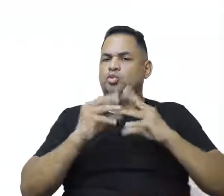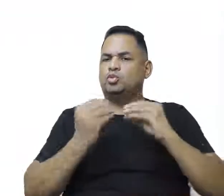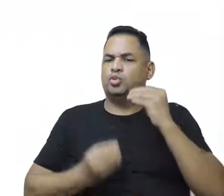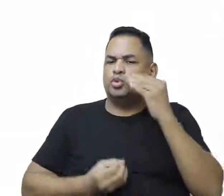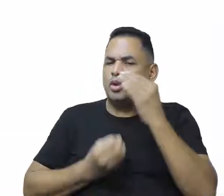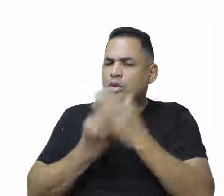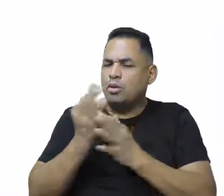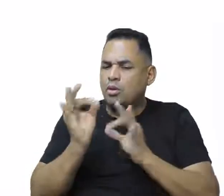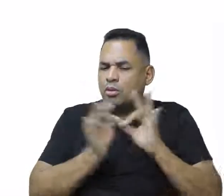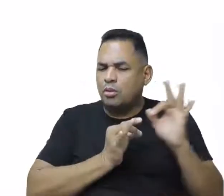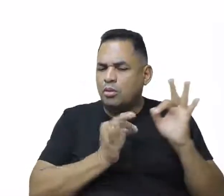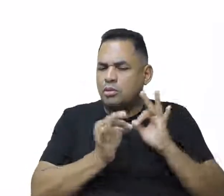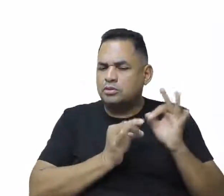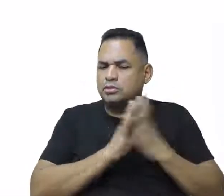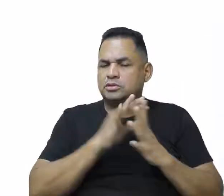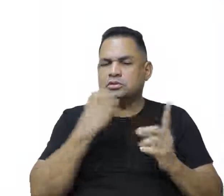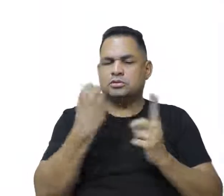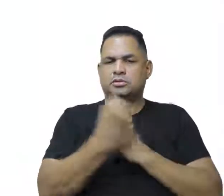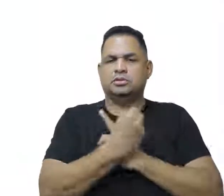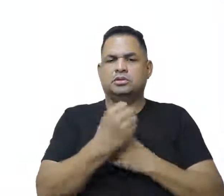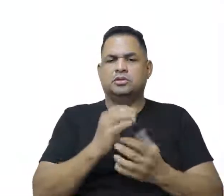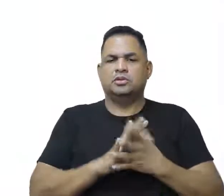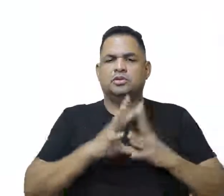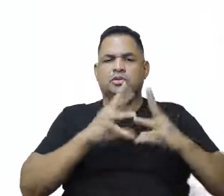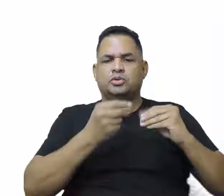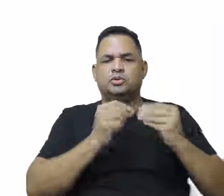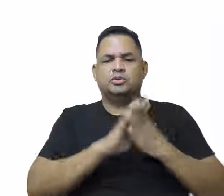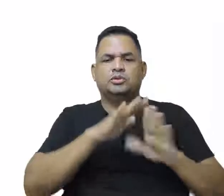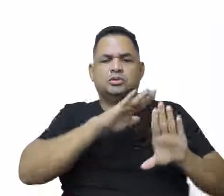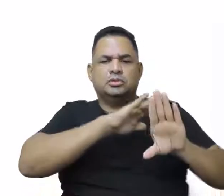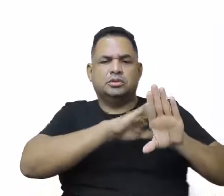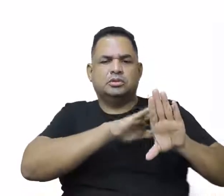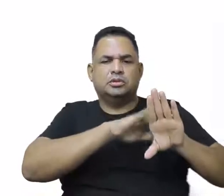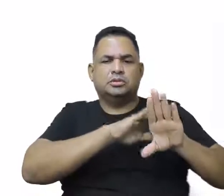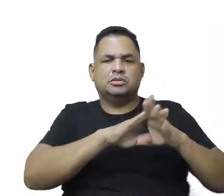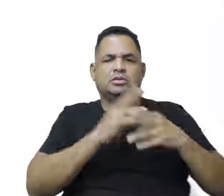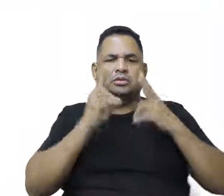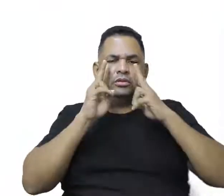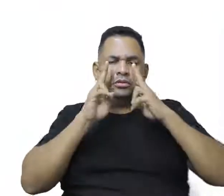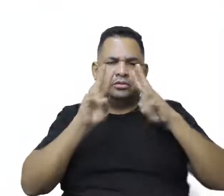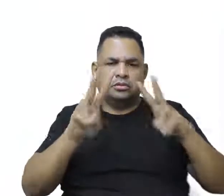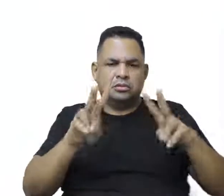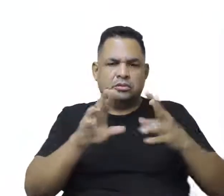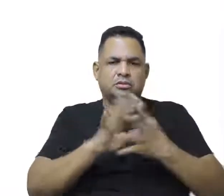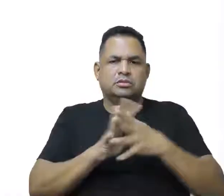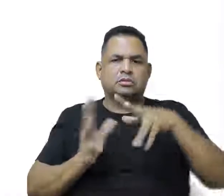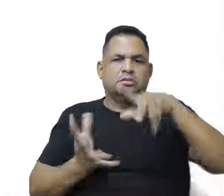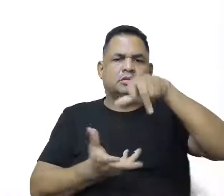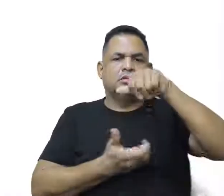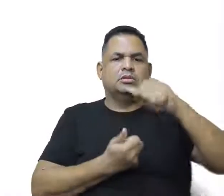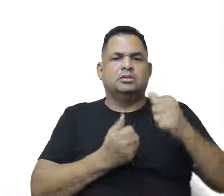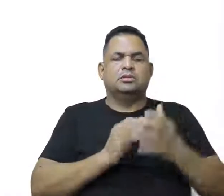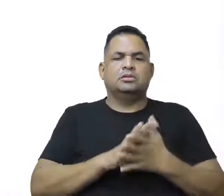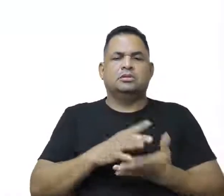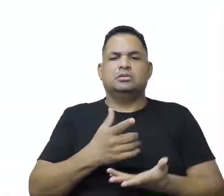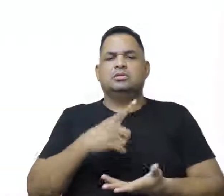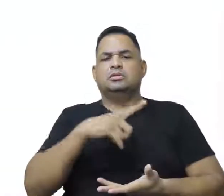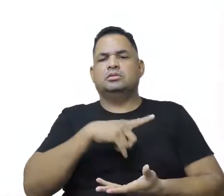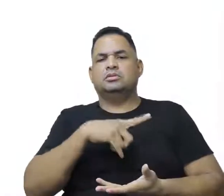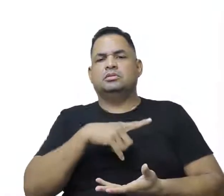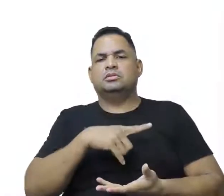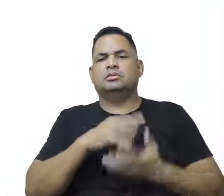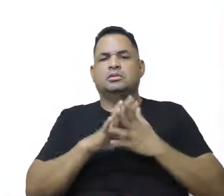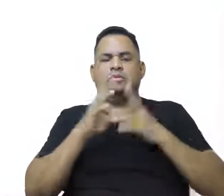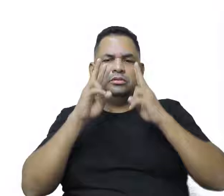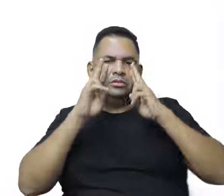é construído socialmente. E tudo tem uma ideologia, tem uma visão de mundo de alguém. Alguém tem uma visão de